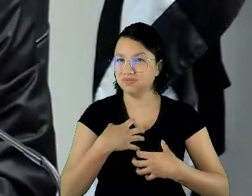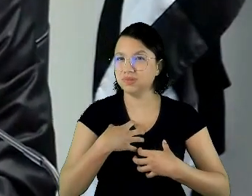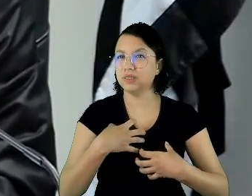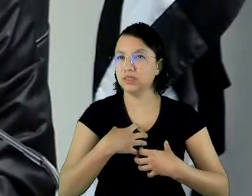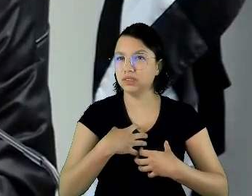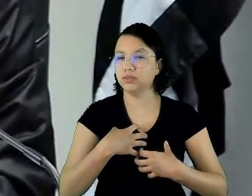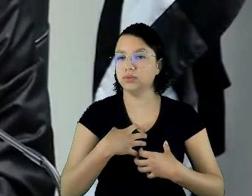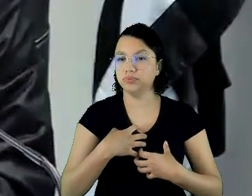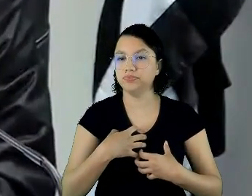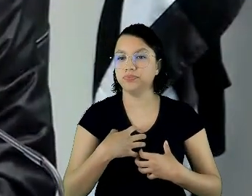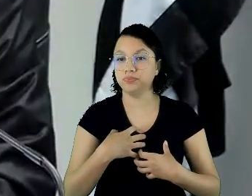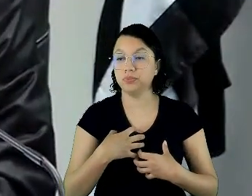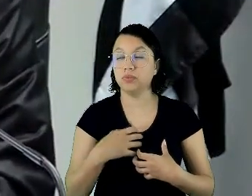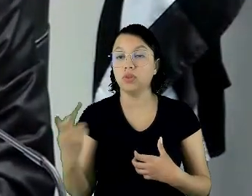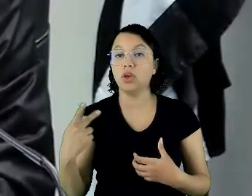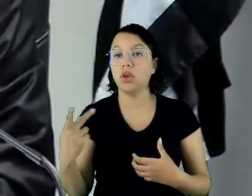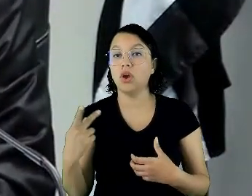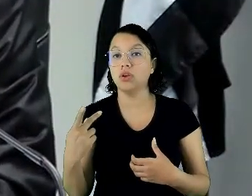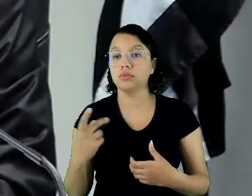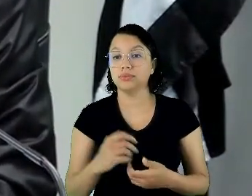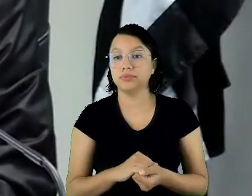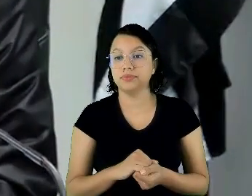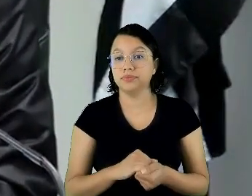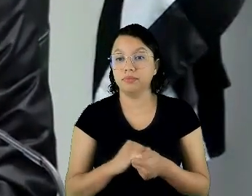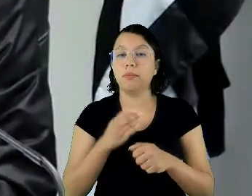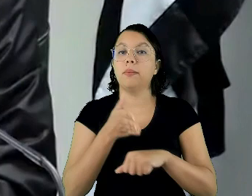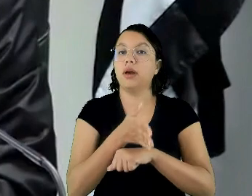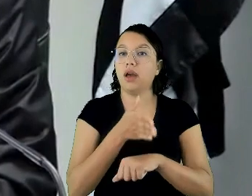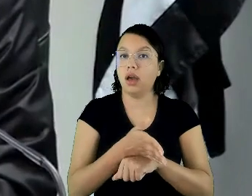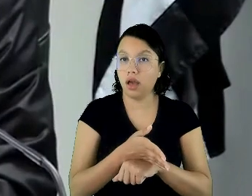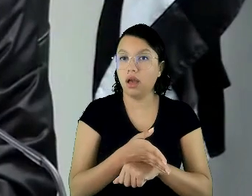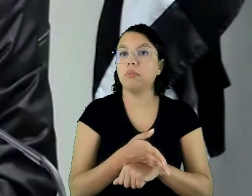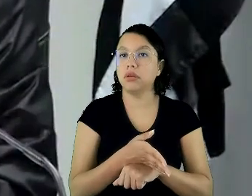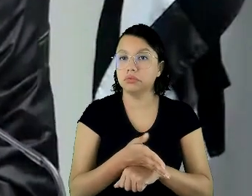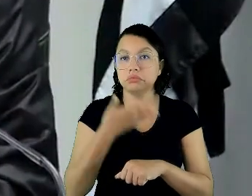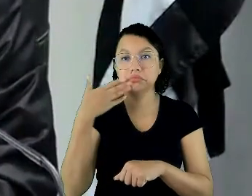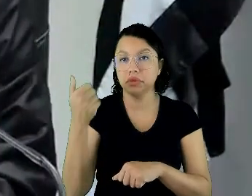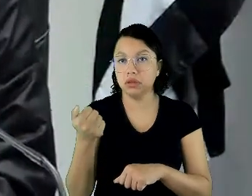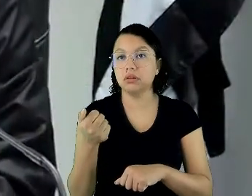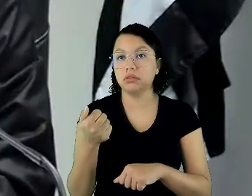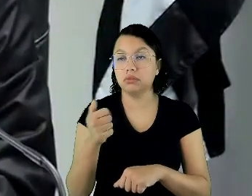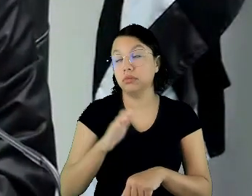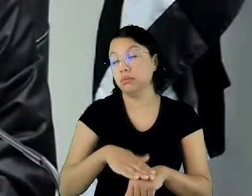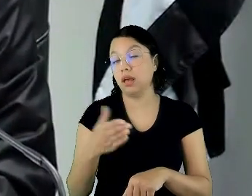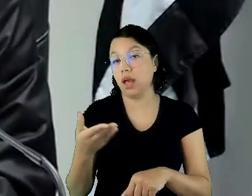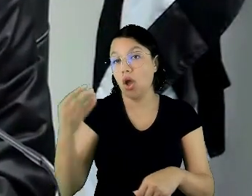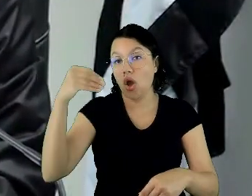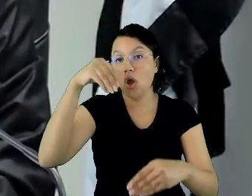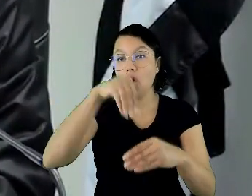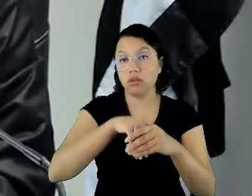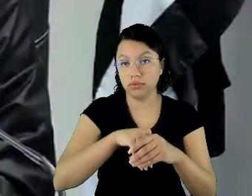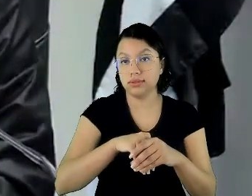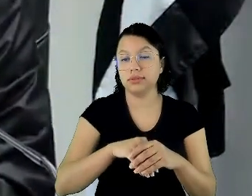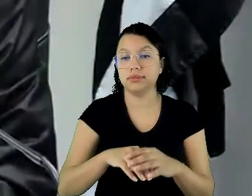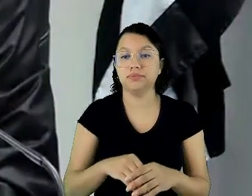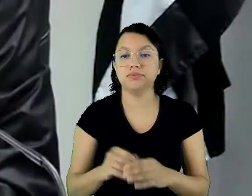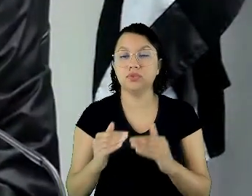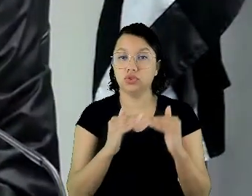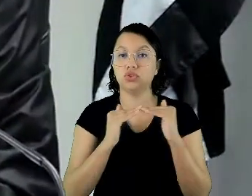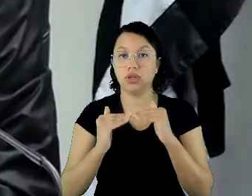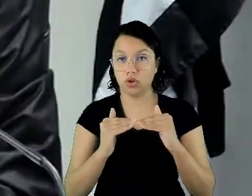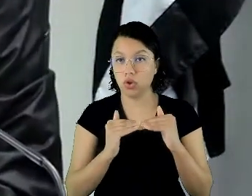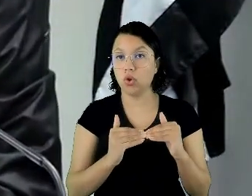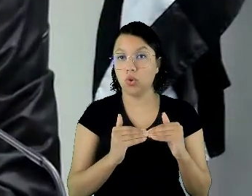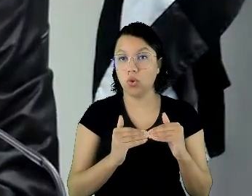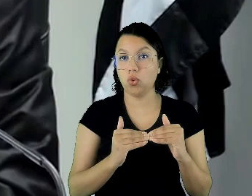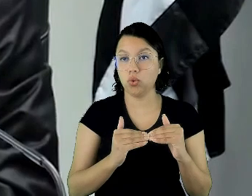a nossa participação ativa, inserida, conforme foi